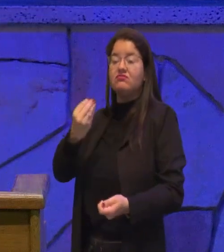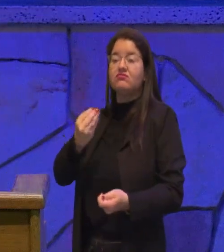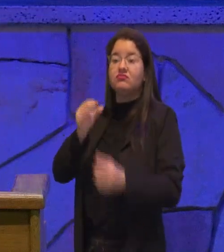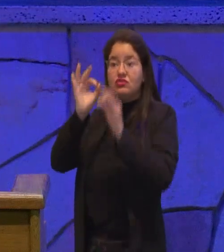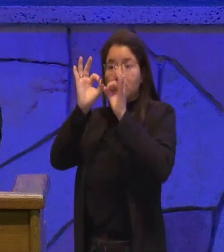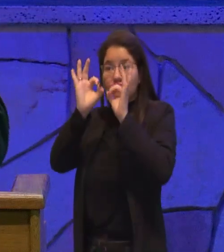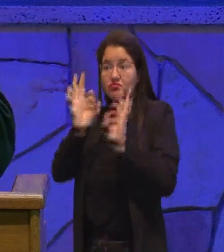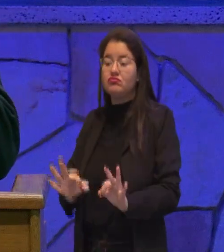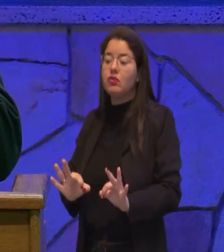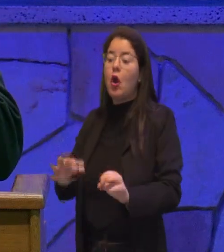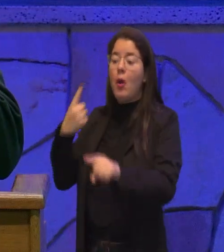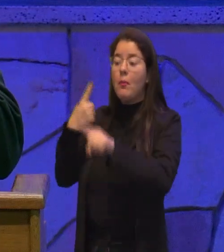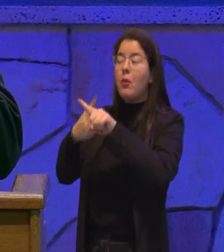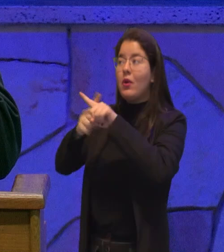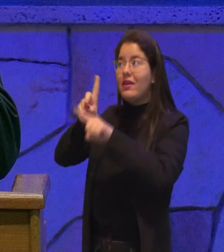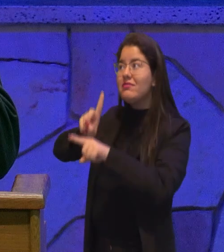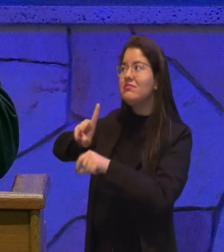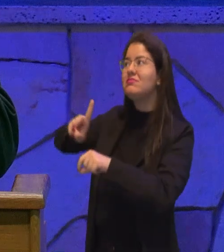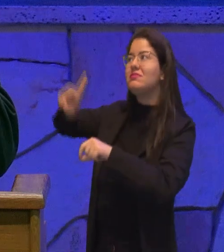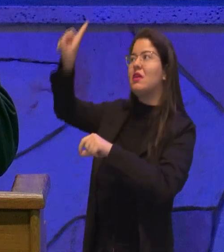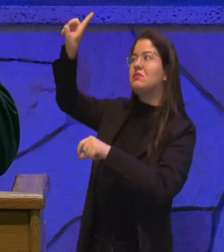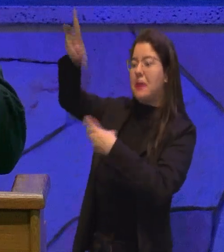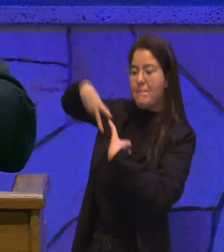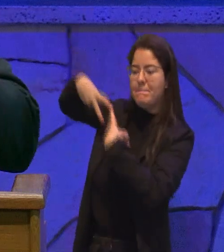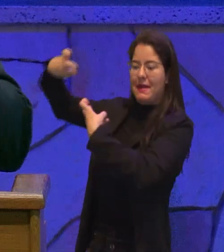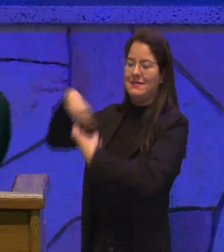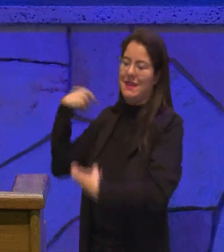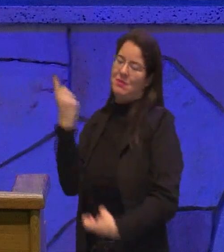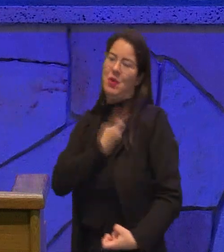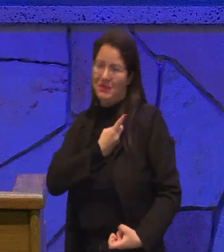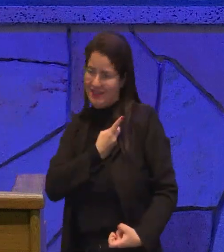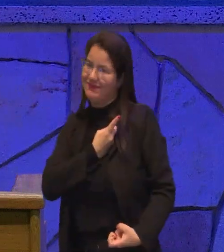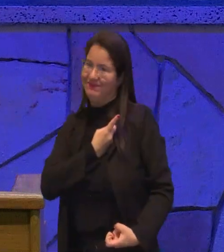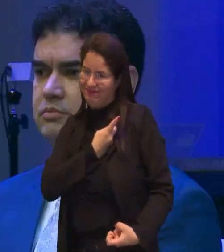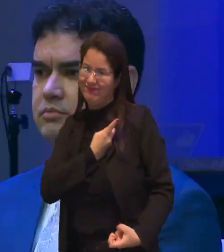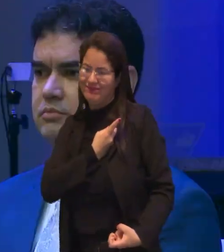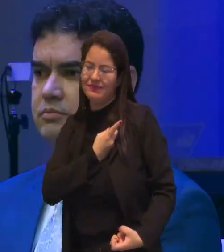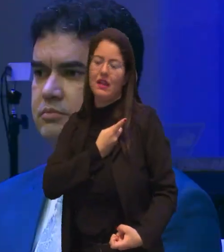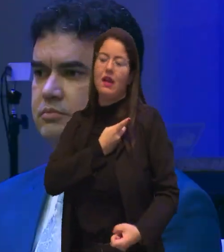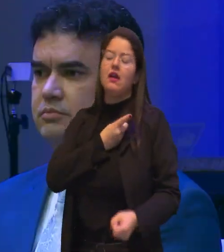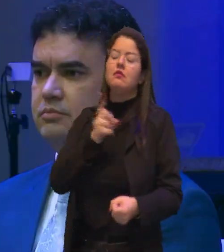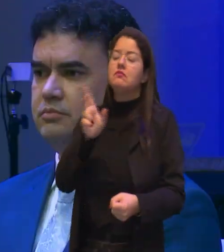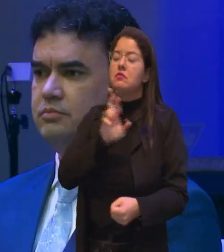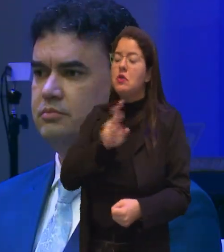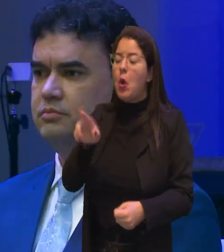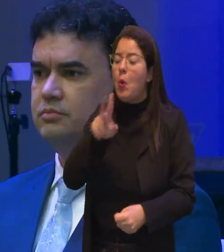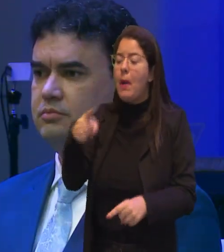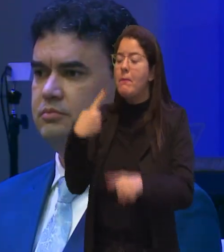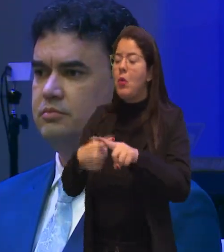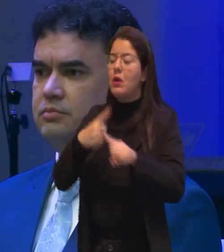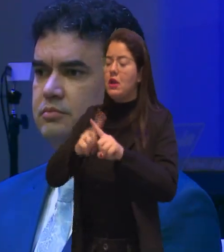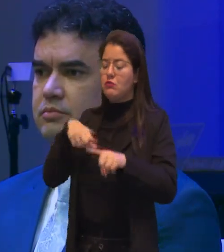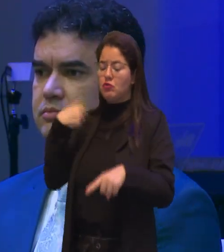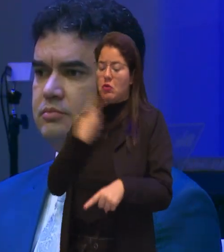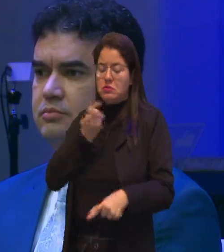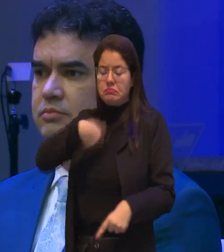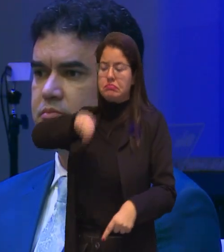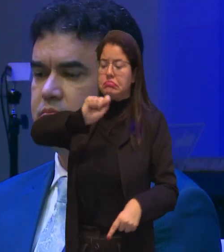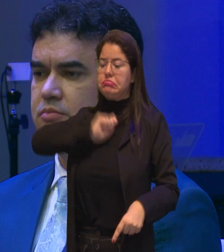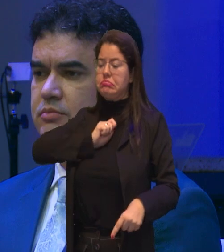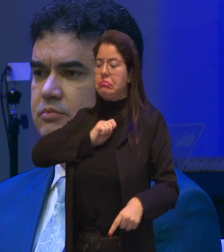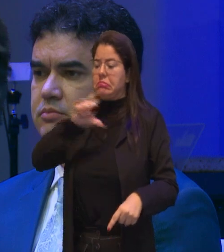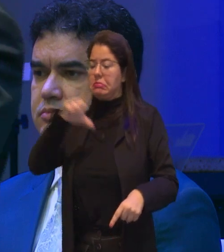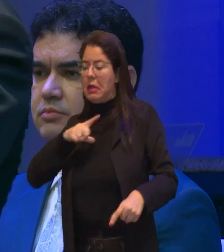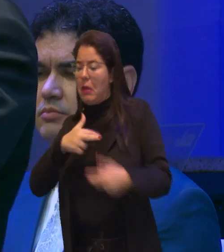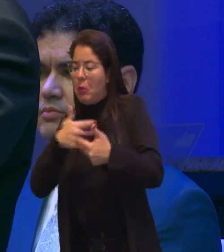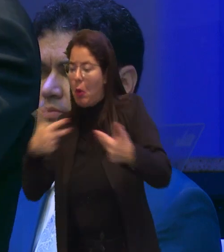de Deus em nós. E não exatamente por causa daquilo que nós somos.